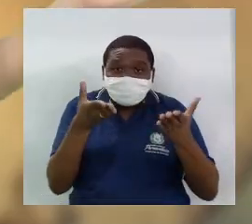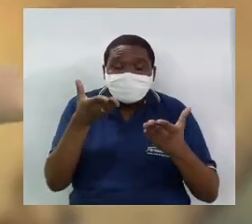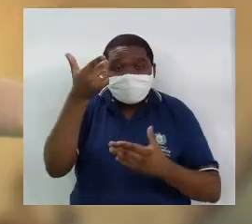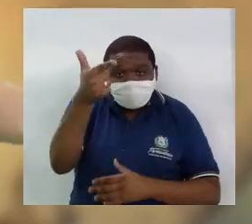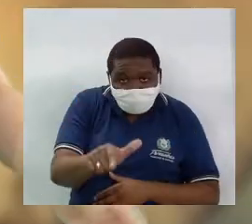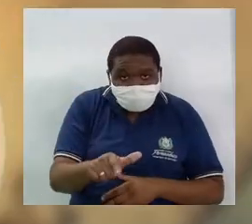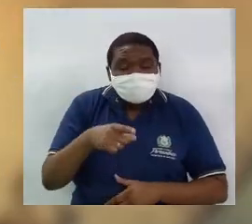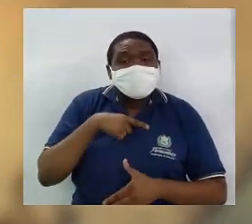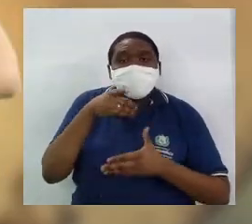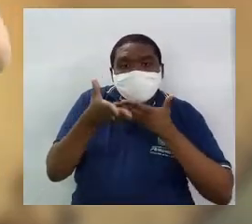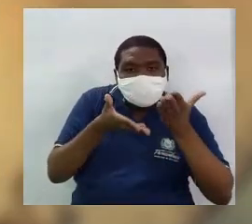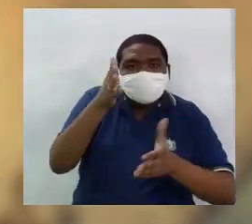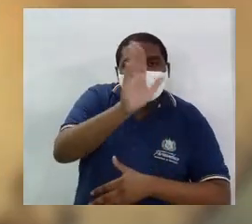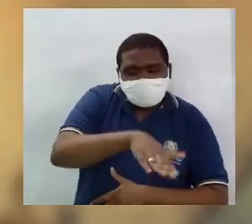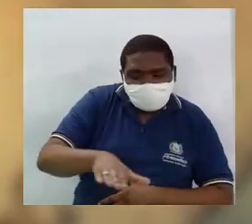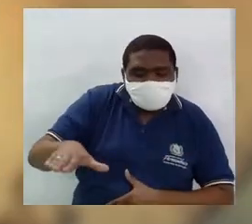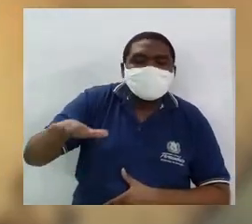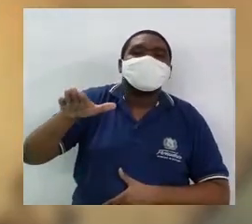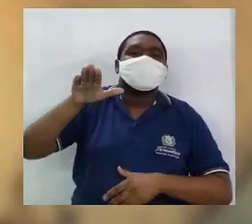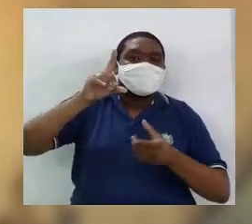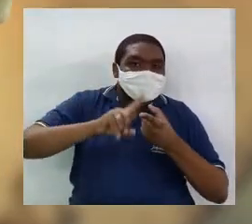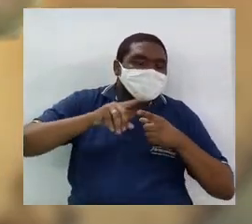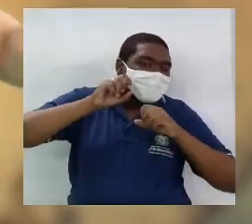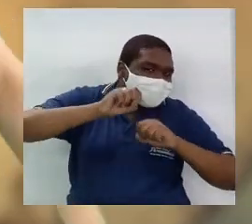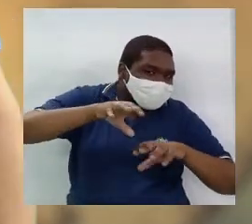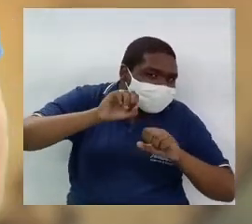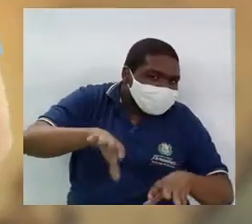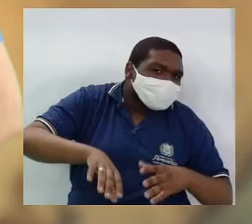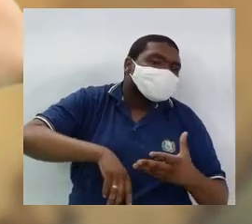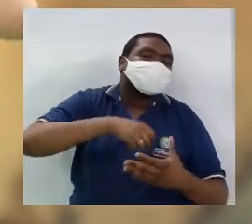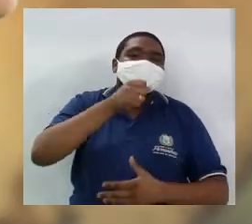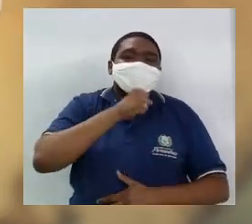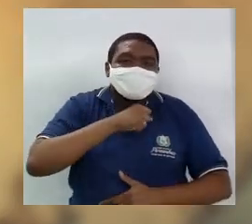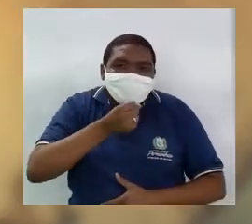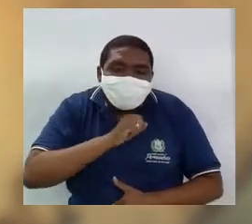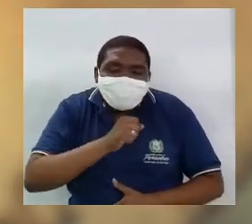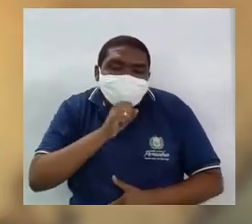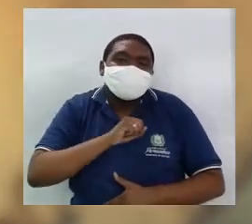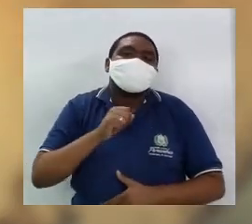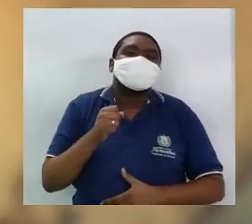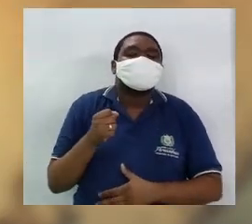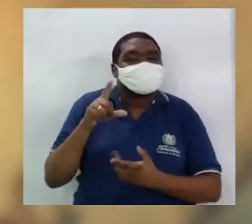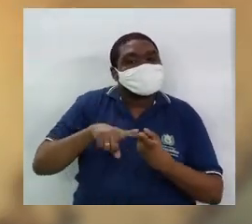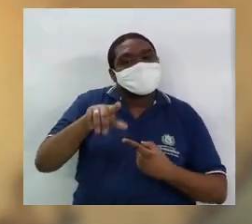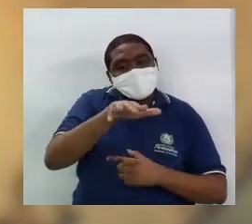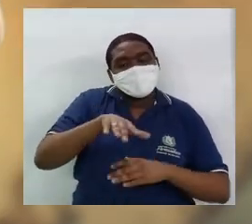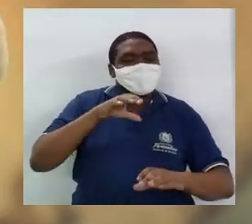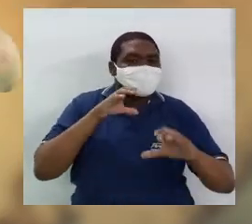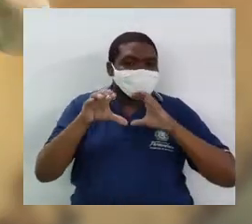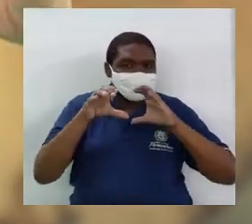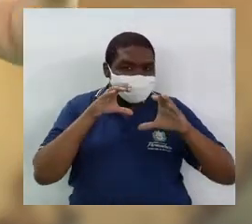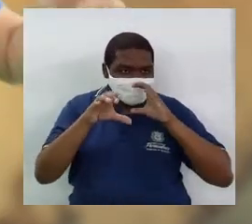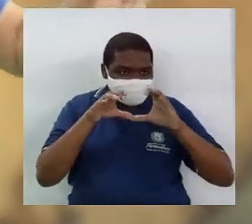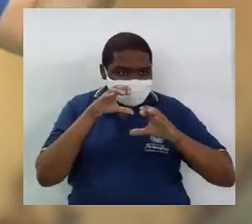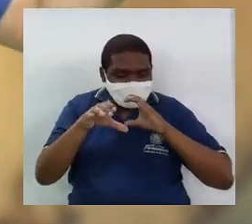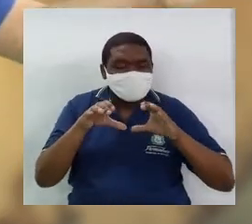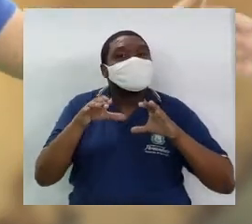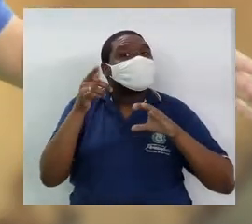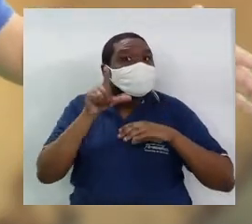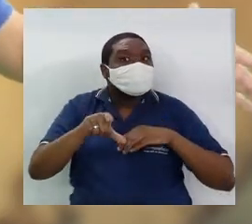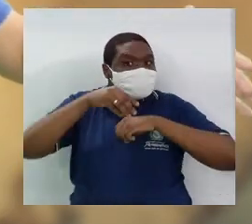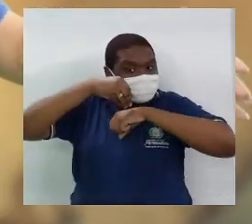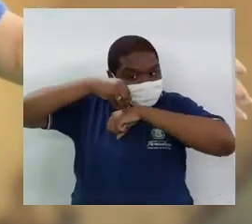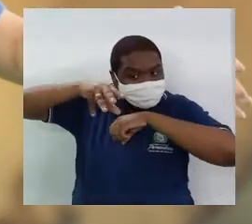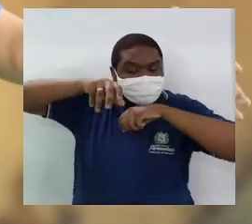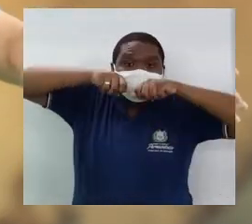vez, assistência à criança, à educação, aos idosos, os meios de comunicação,